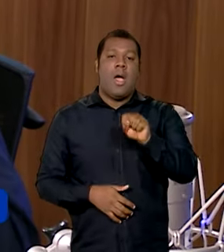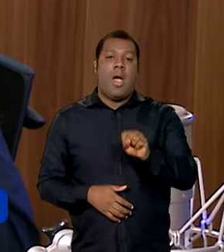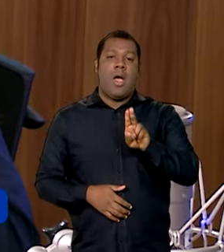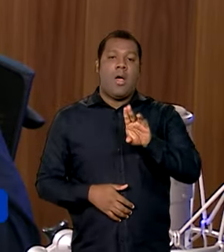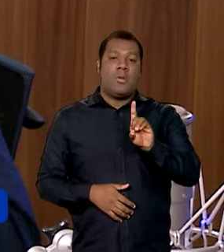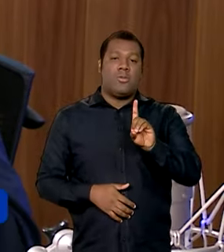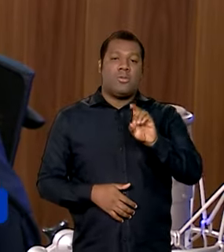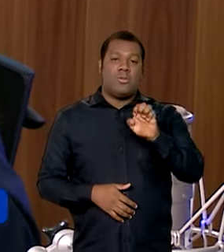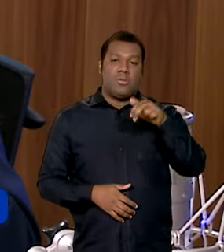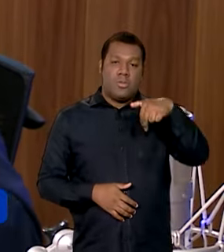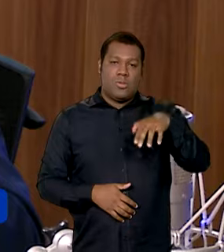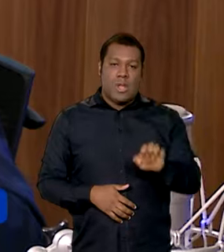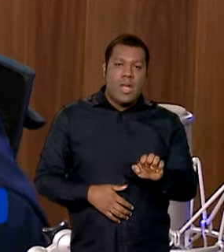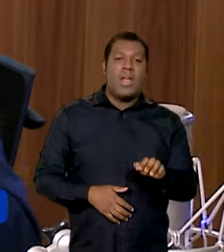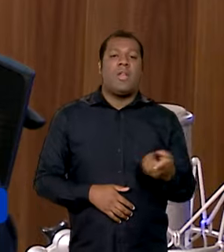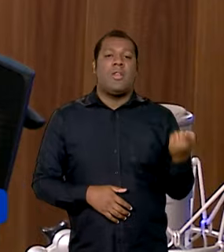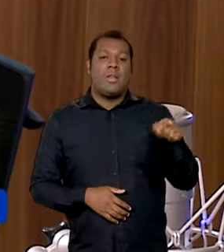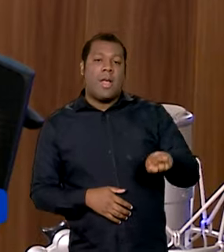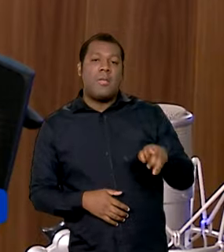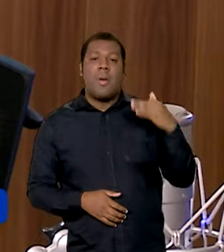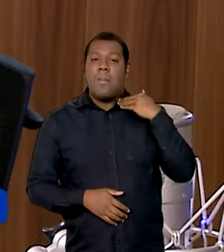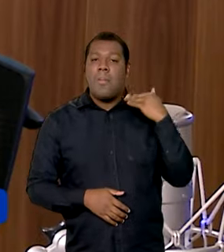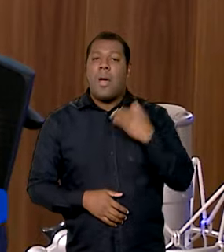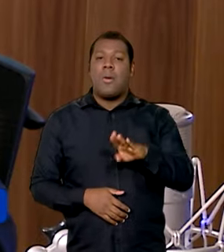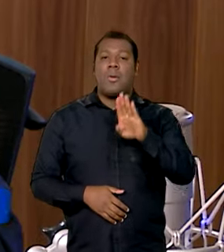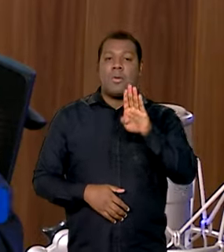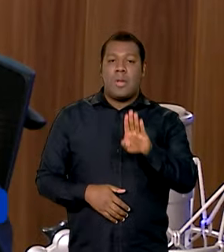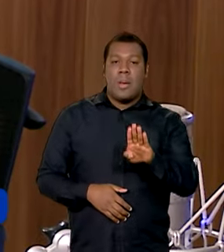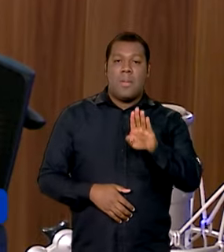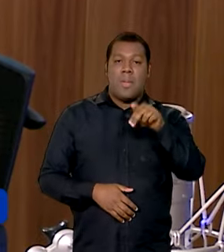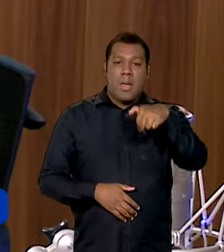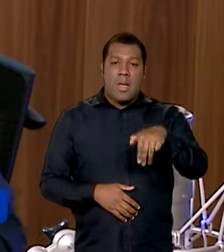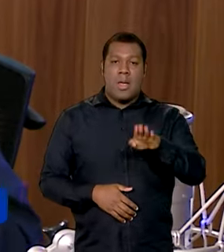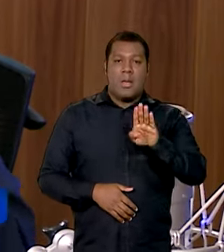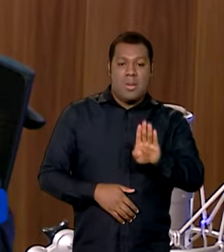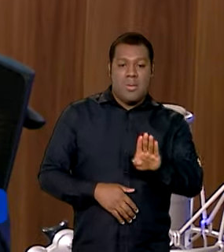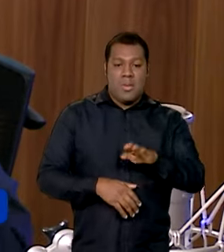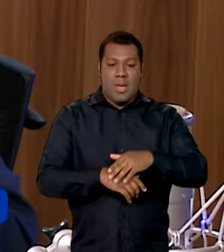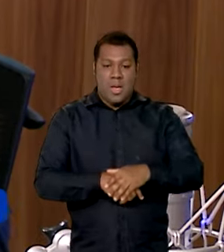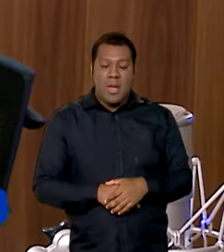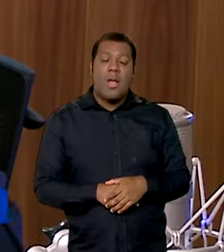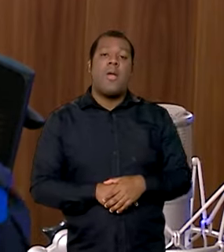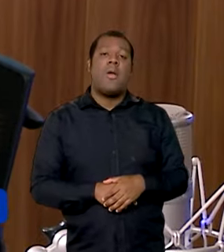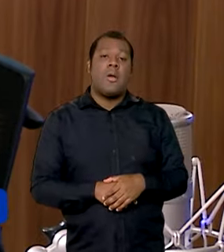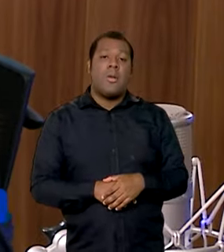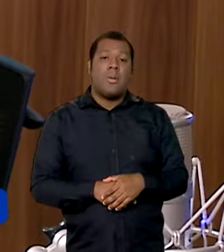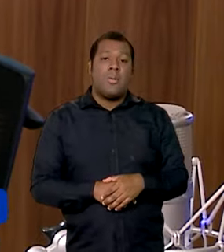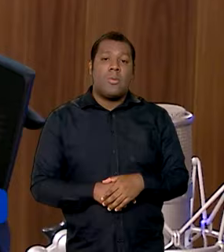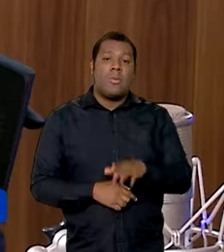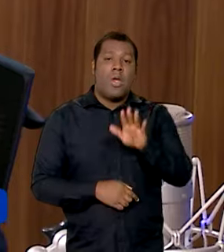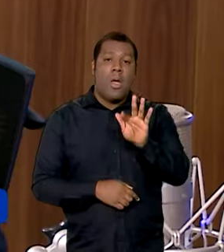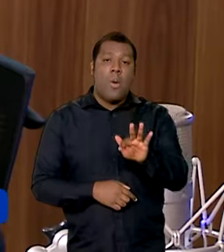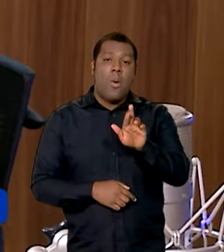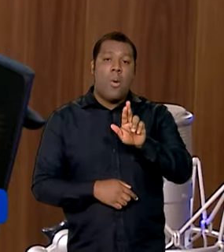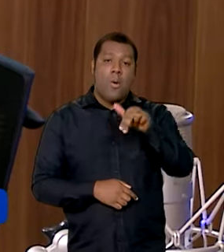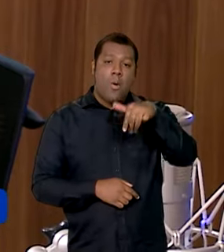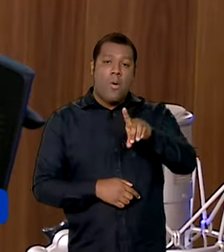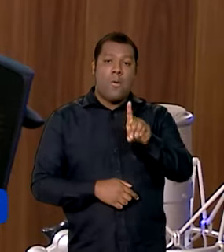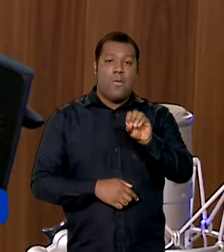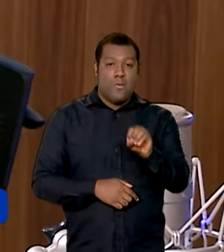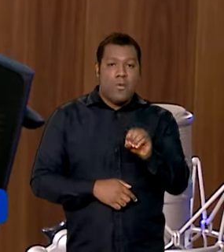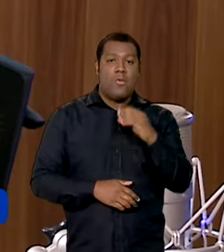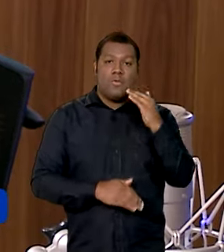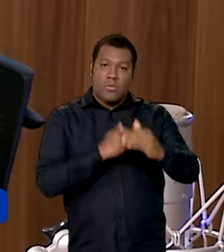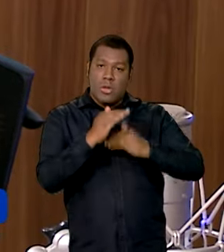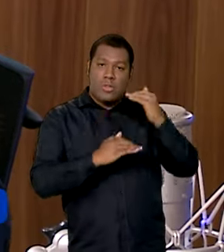ministério de desenvolvimento Regional o fundo constitucional os fundos de desenvolvimento tem girado com mais